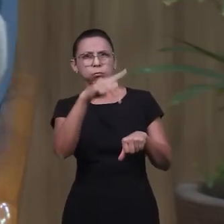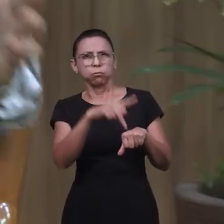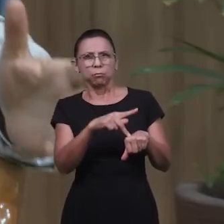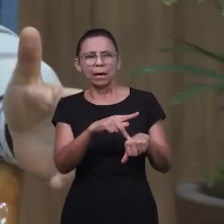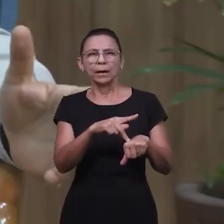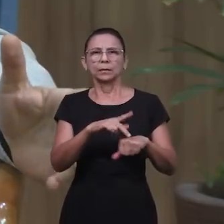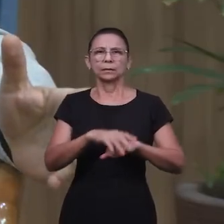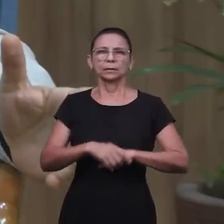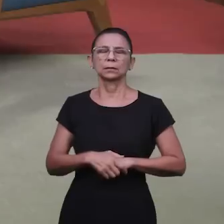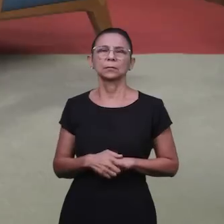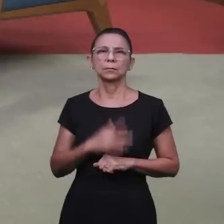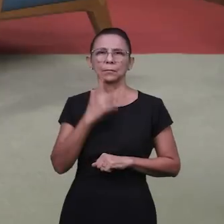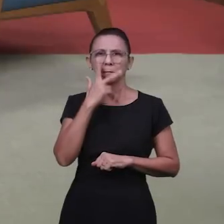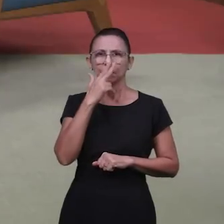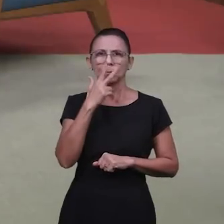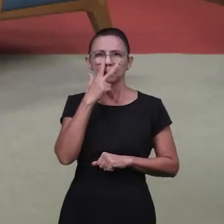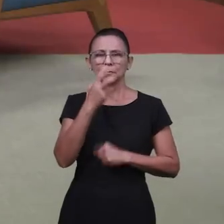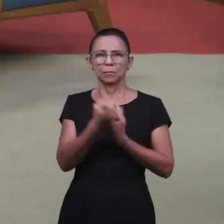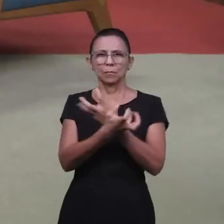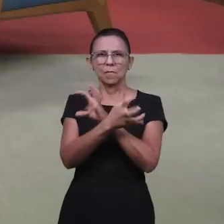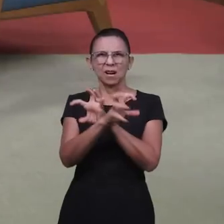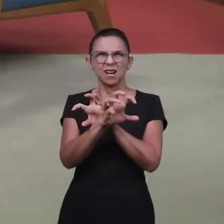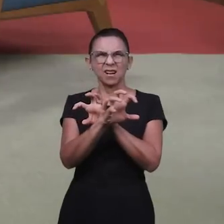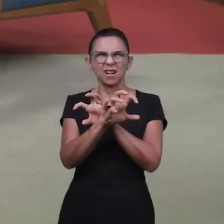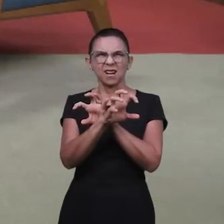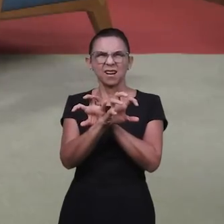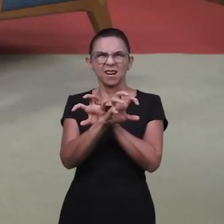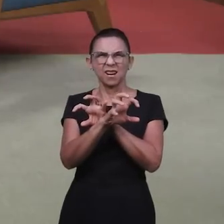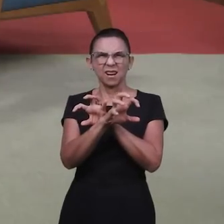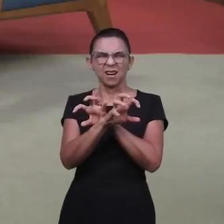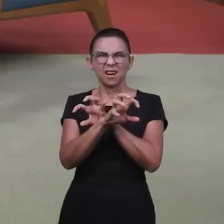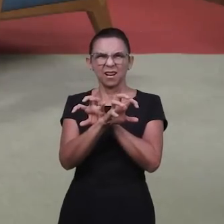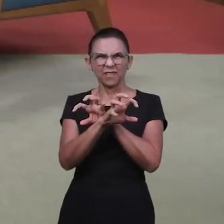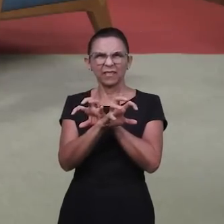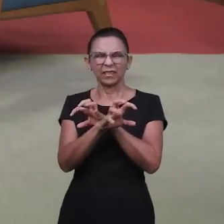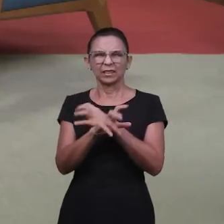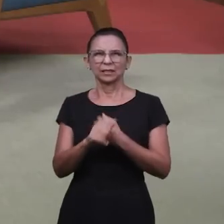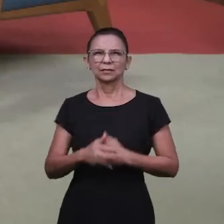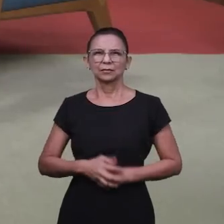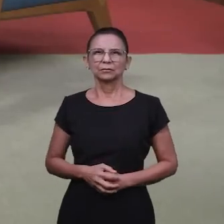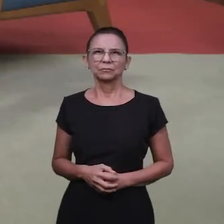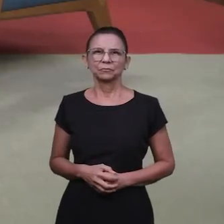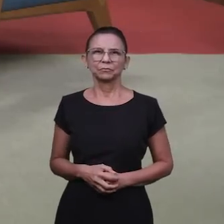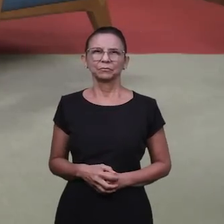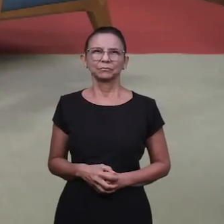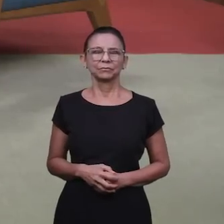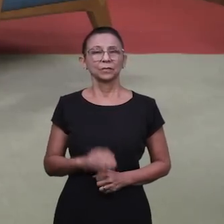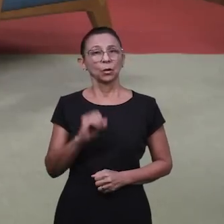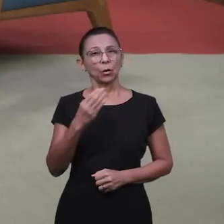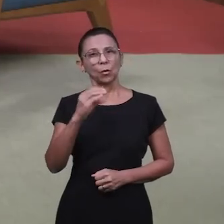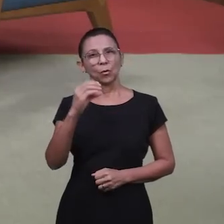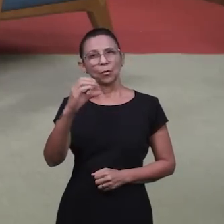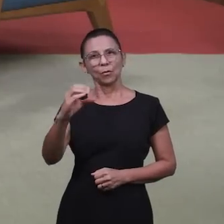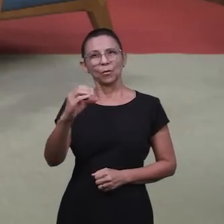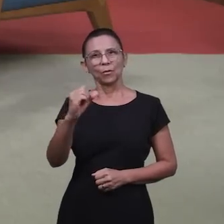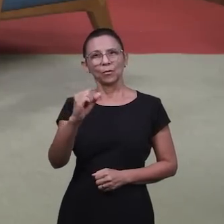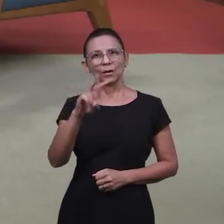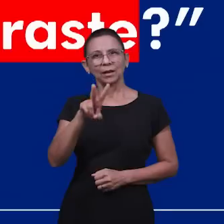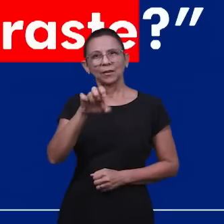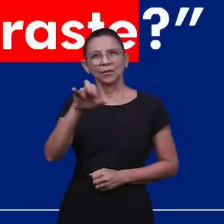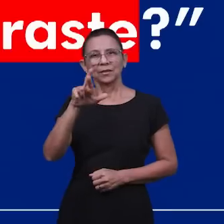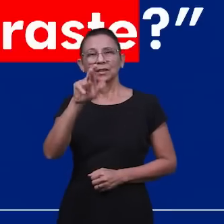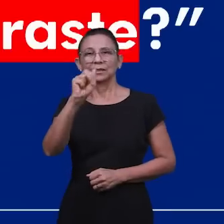de uma caveira. Parece uma caveira. Então, por isso, Calvário ou caveira. Mais um texto da Palavra do Senhor que nós vamos ler